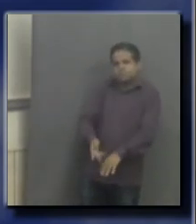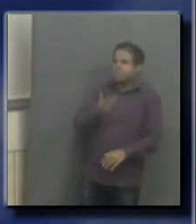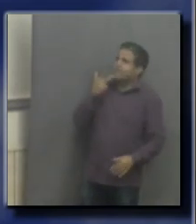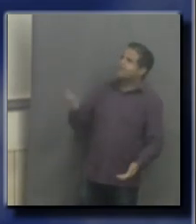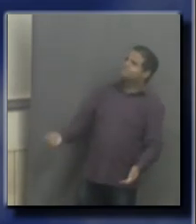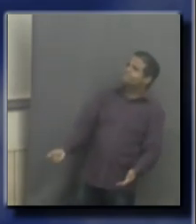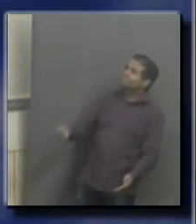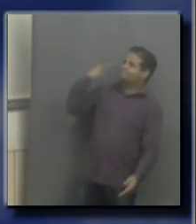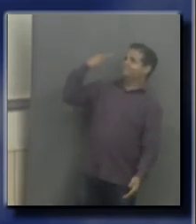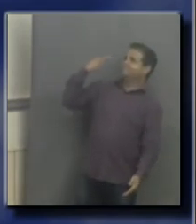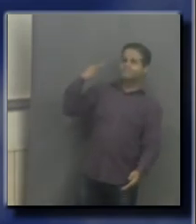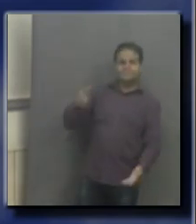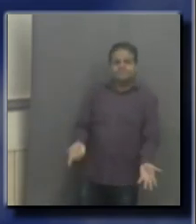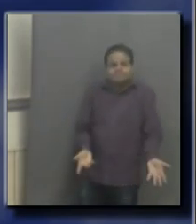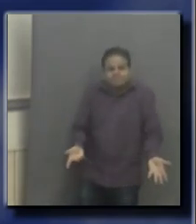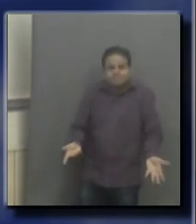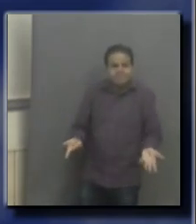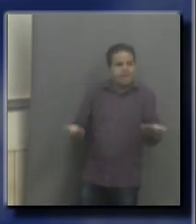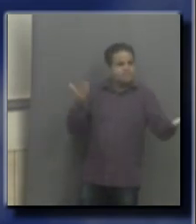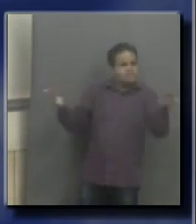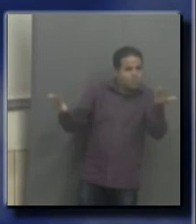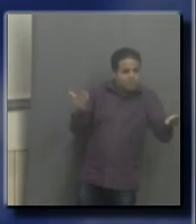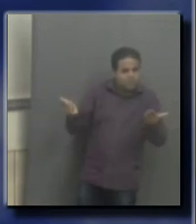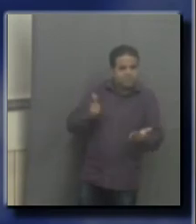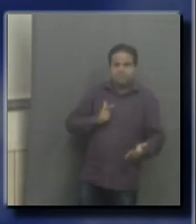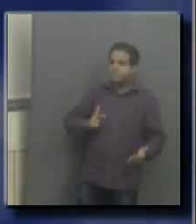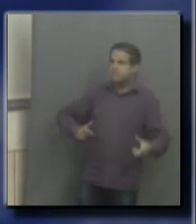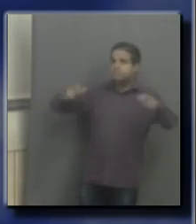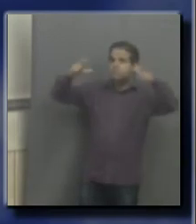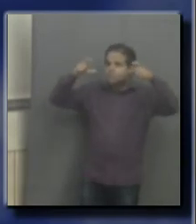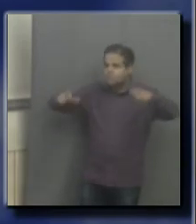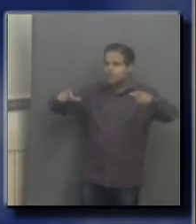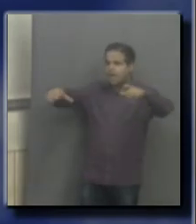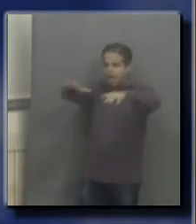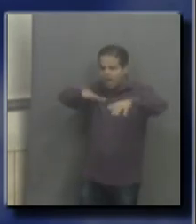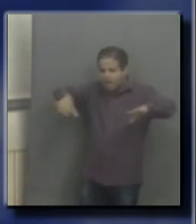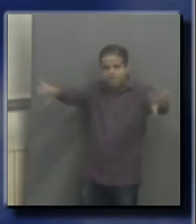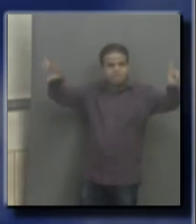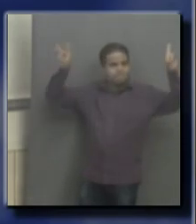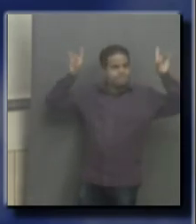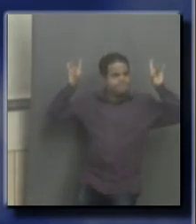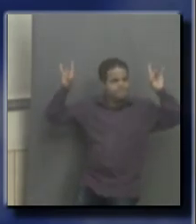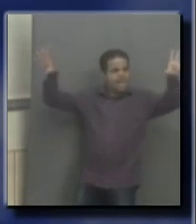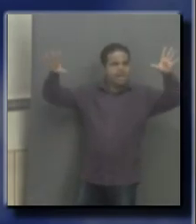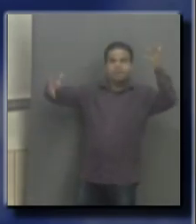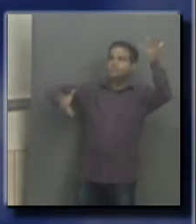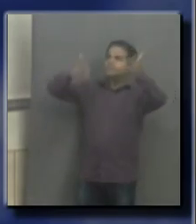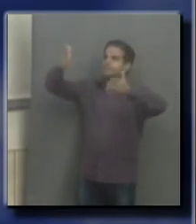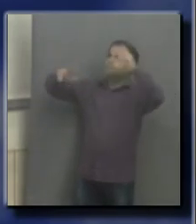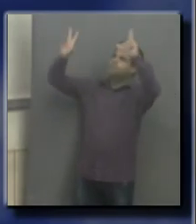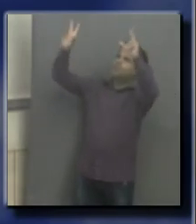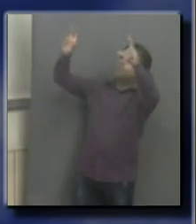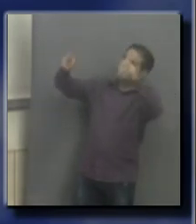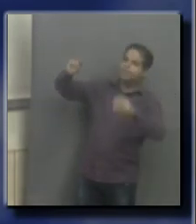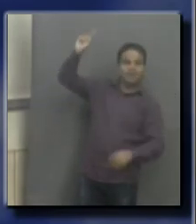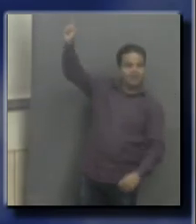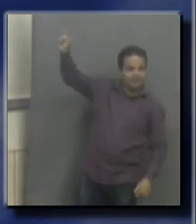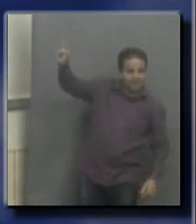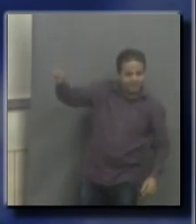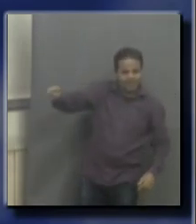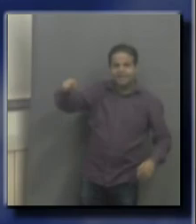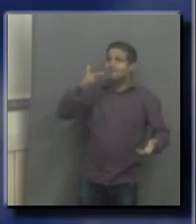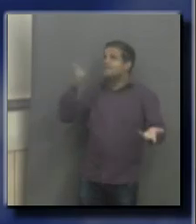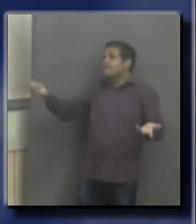a psicologia, que tem um lugar privilegiado para tratar desses temas, tem